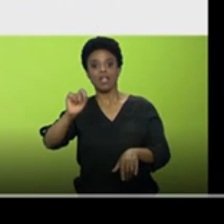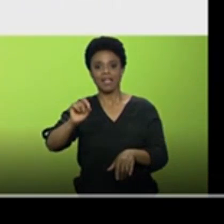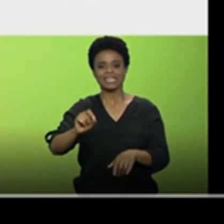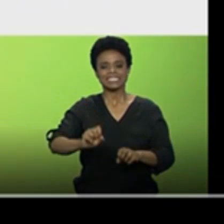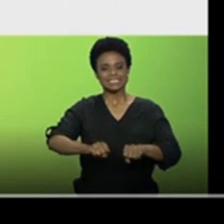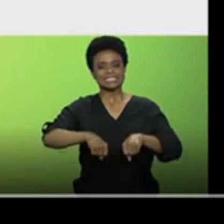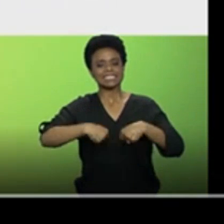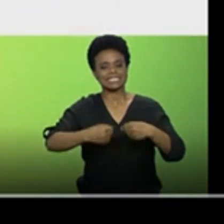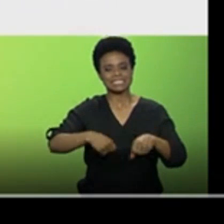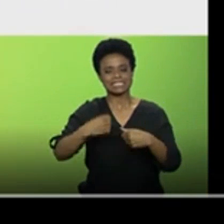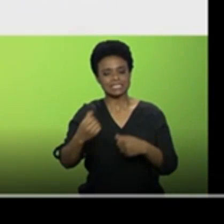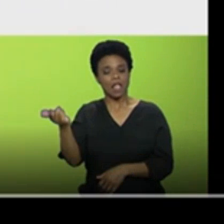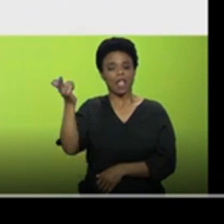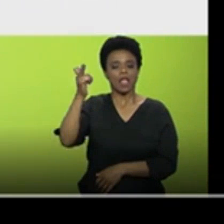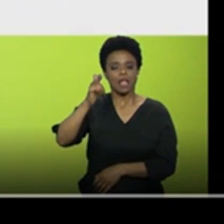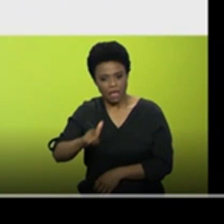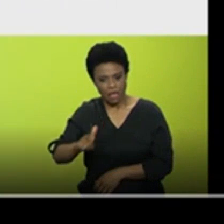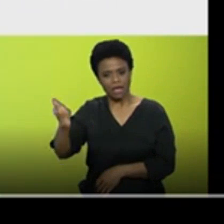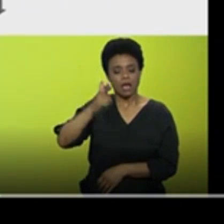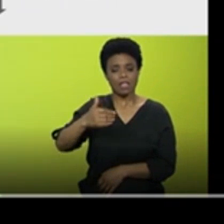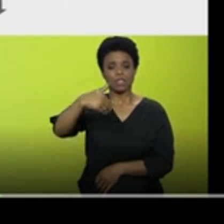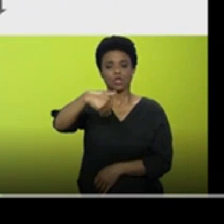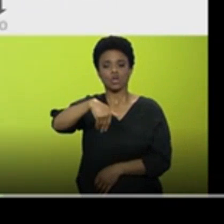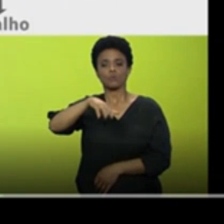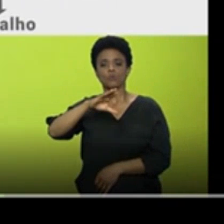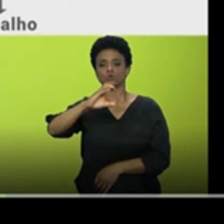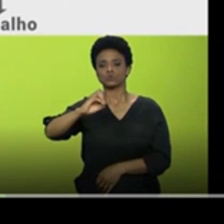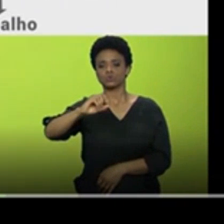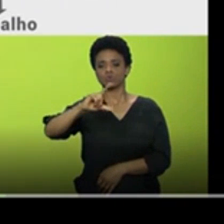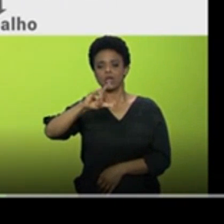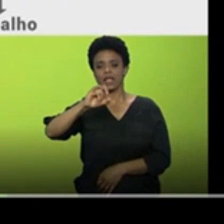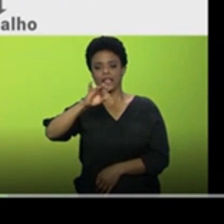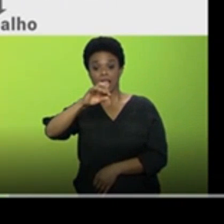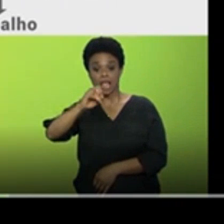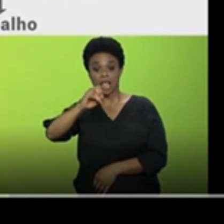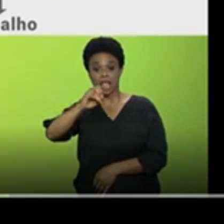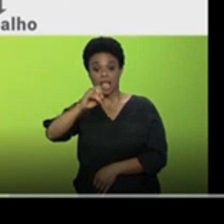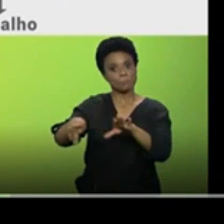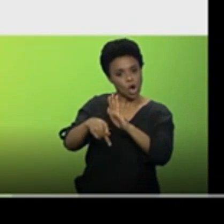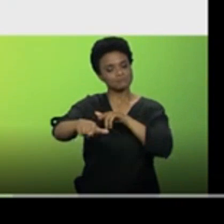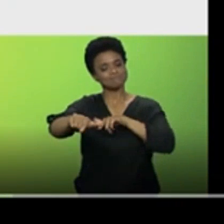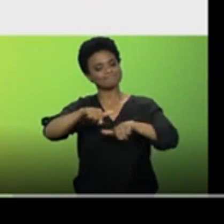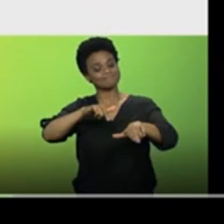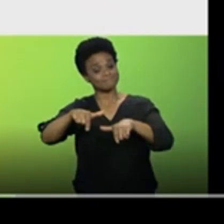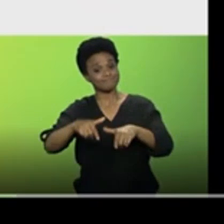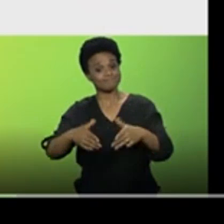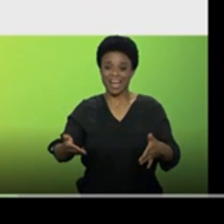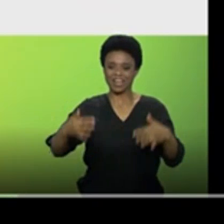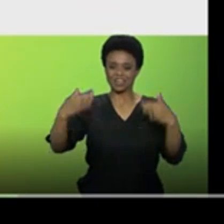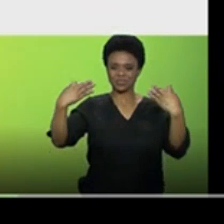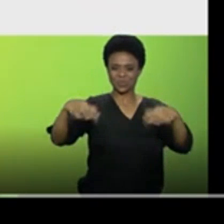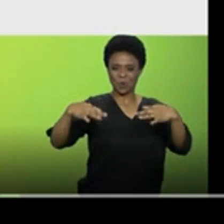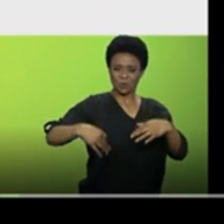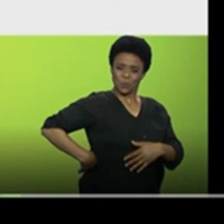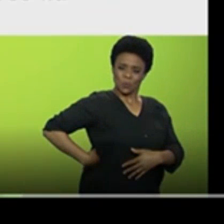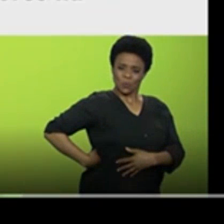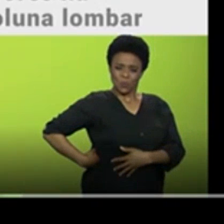eles os esforços repetitivos do sistema músculo-esquelético relacionados ao trabalho, enquanto que as